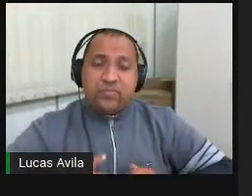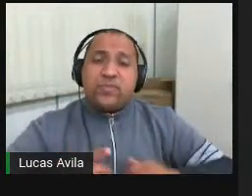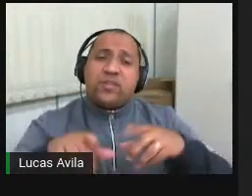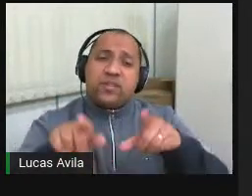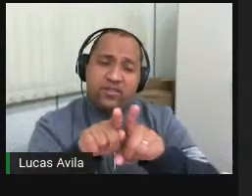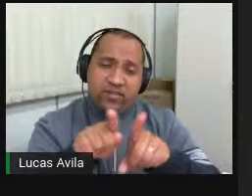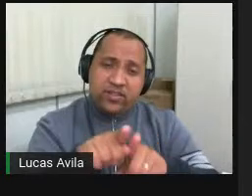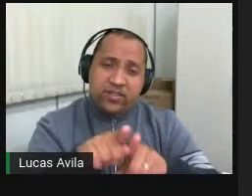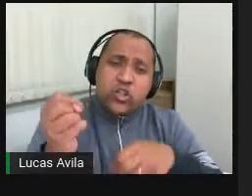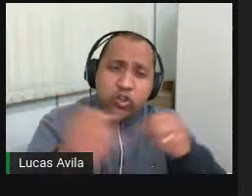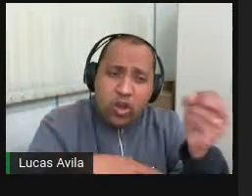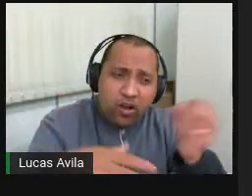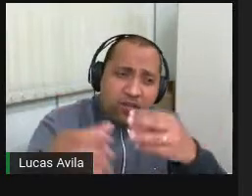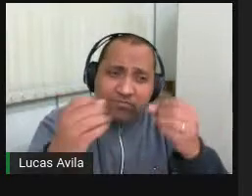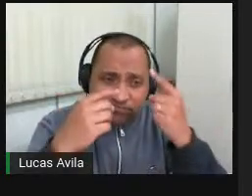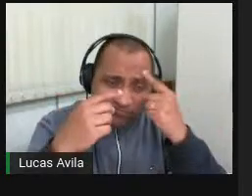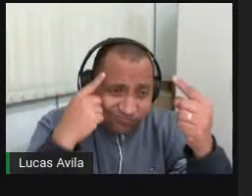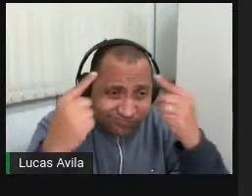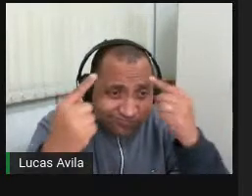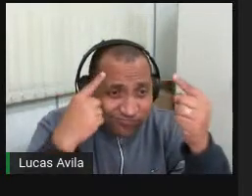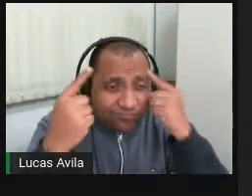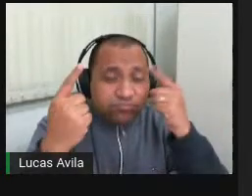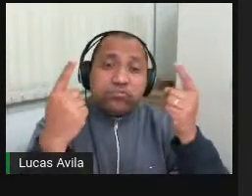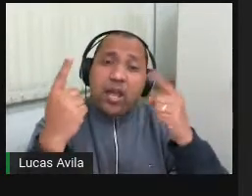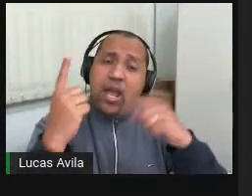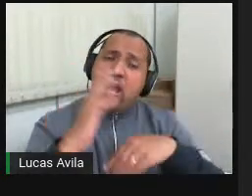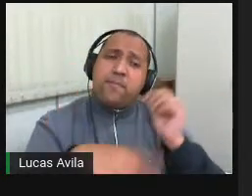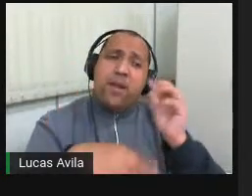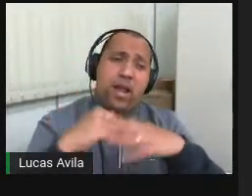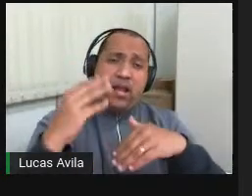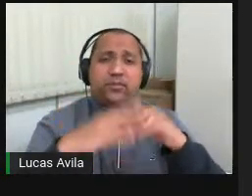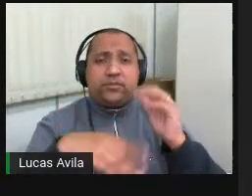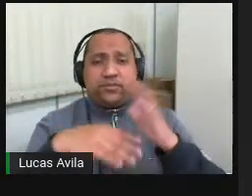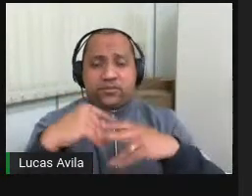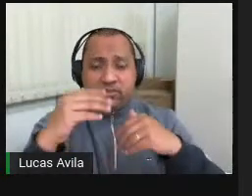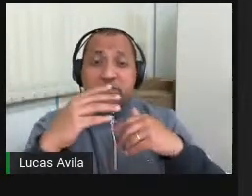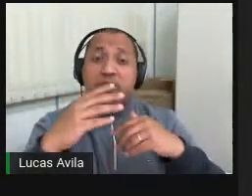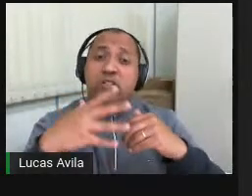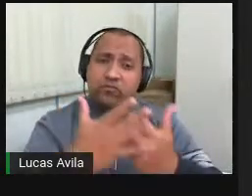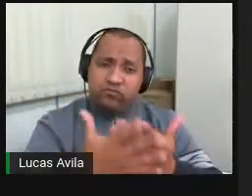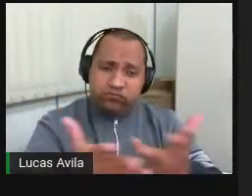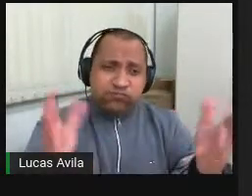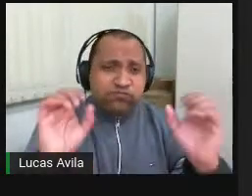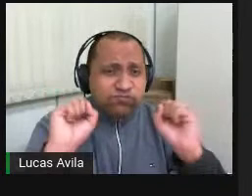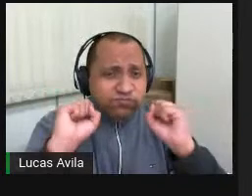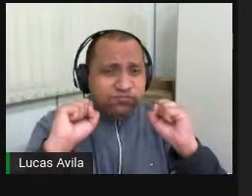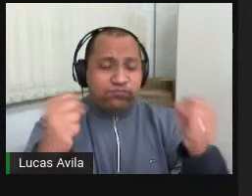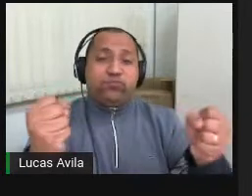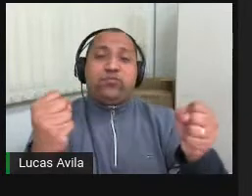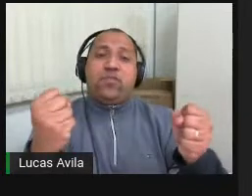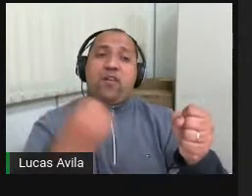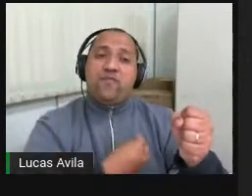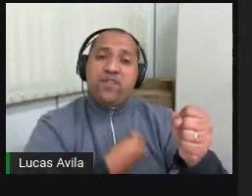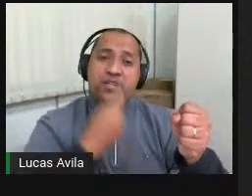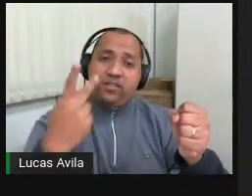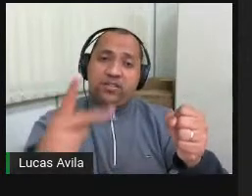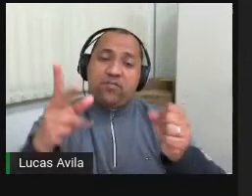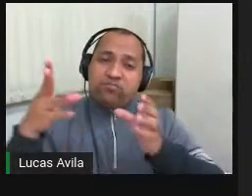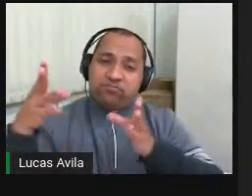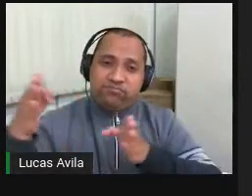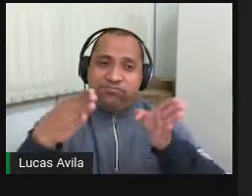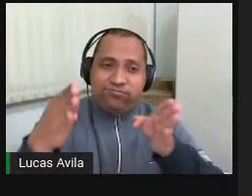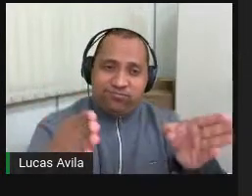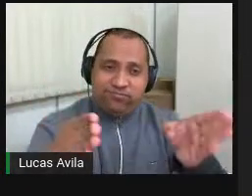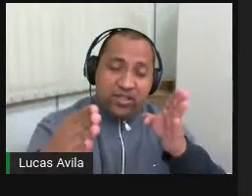novas ideias, colocá-las em prática. Busquem a sua carreira de docente com